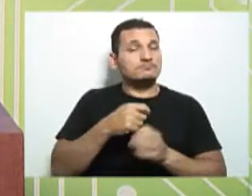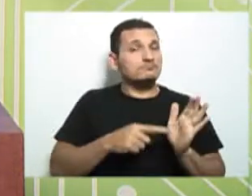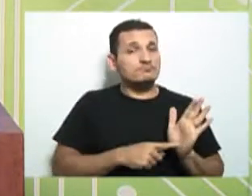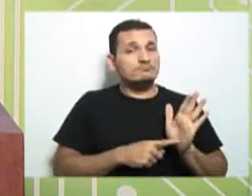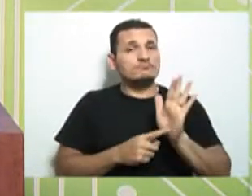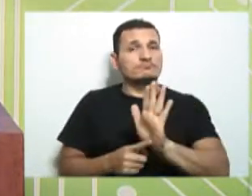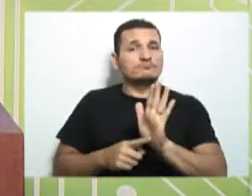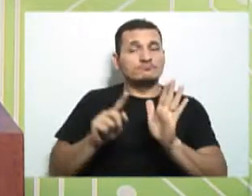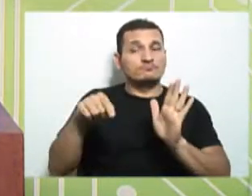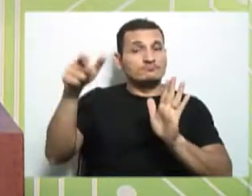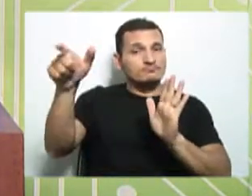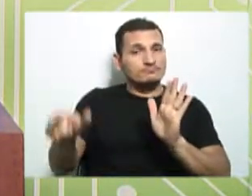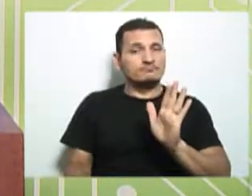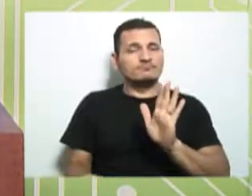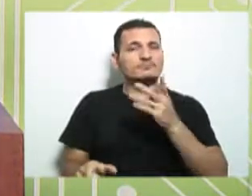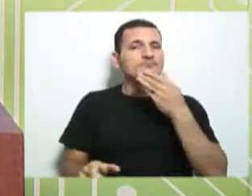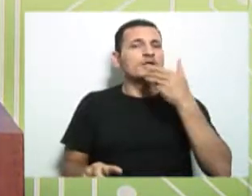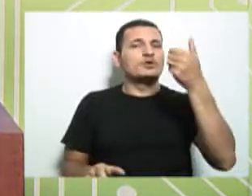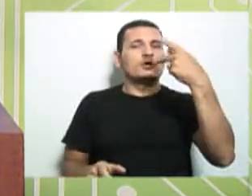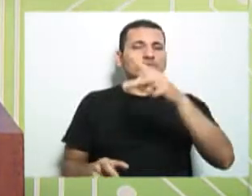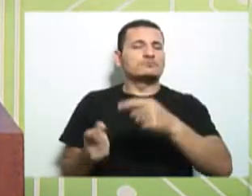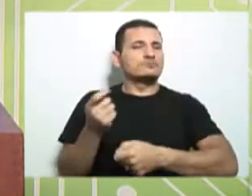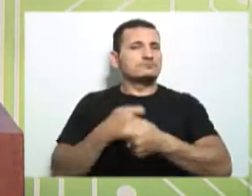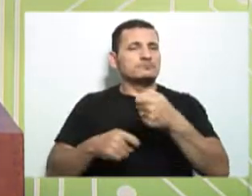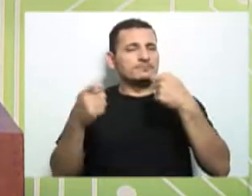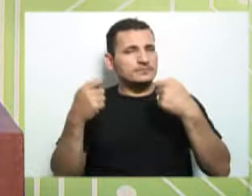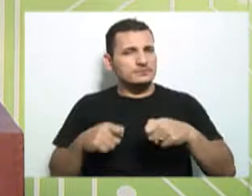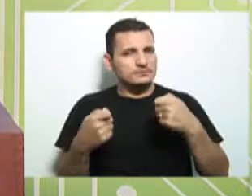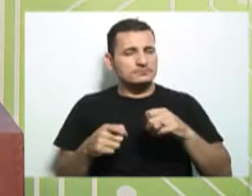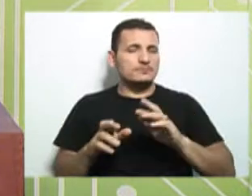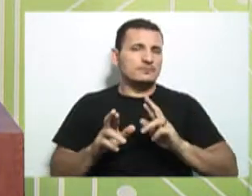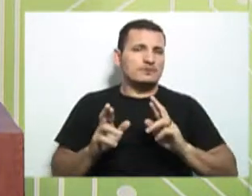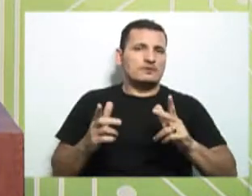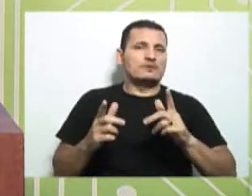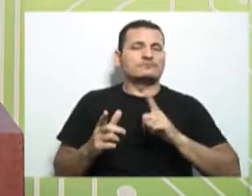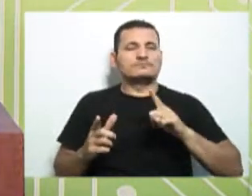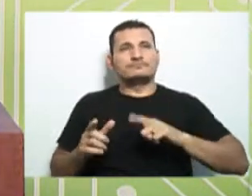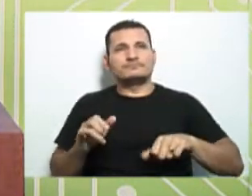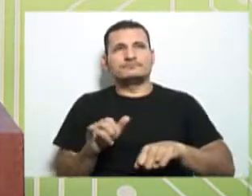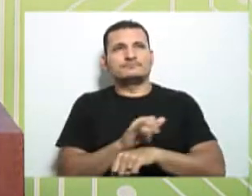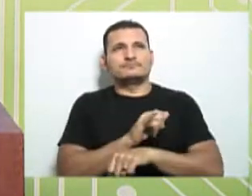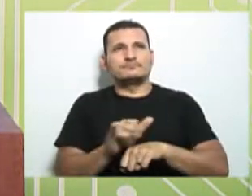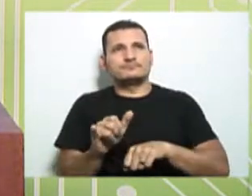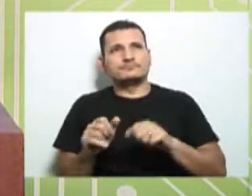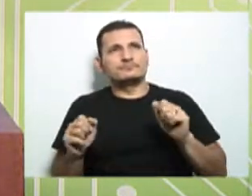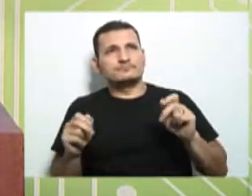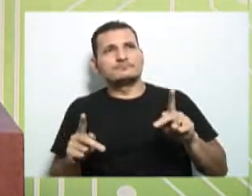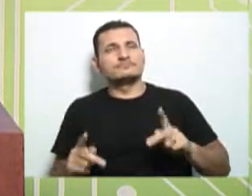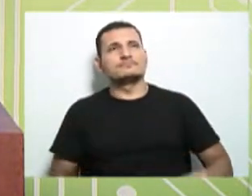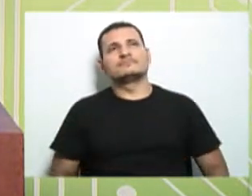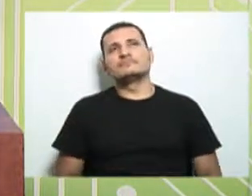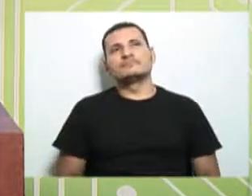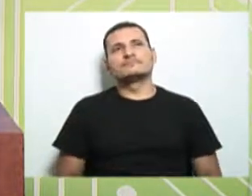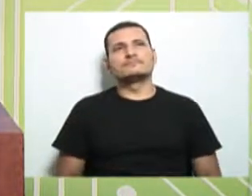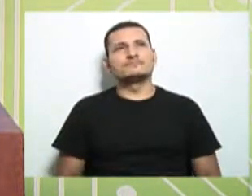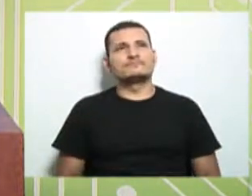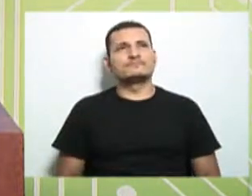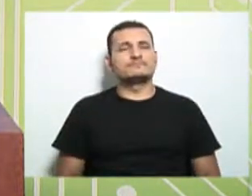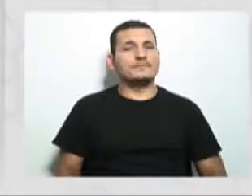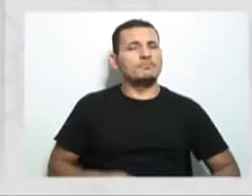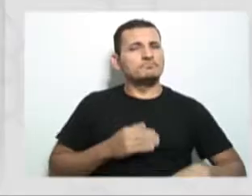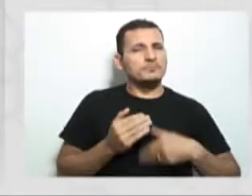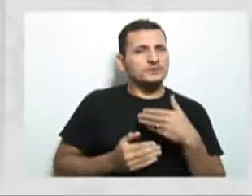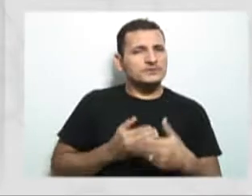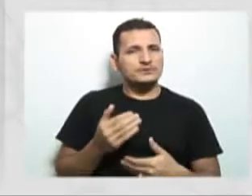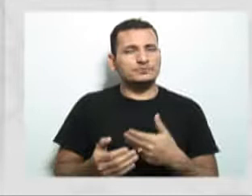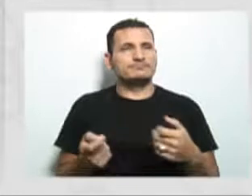lado que ele precisa melhorar a sua forma de negociar. Claro que para isso existem técnicas, ok? Então vamos lá. Processo de